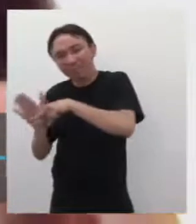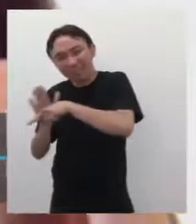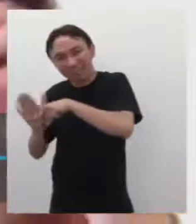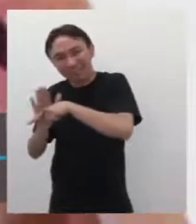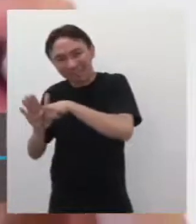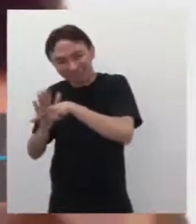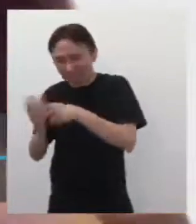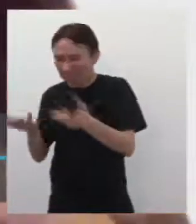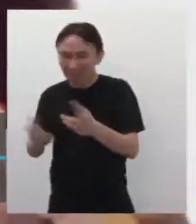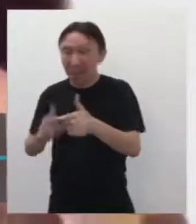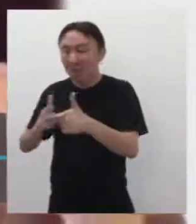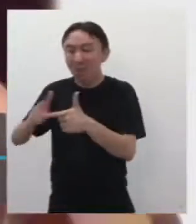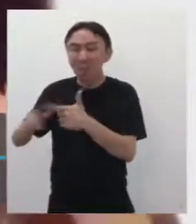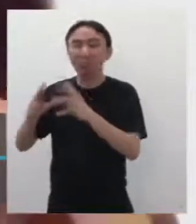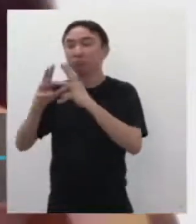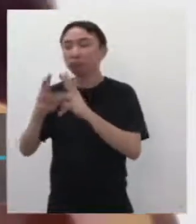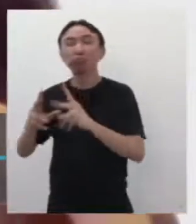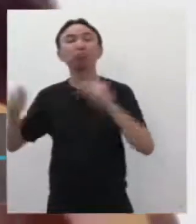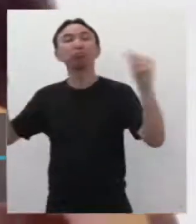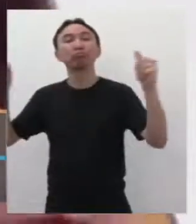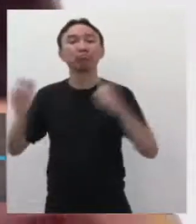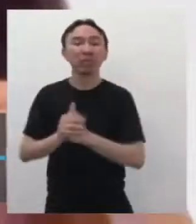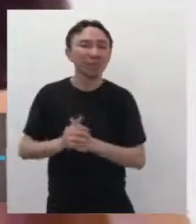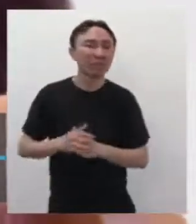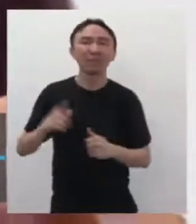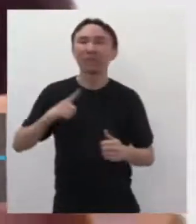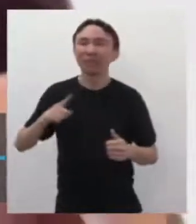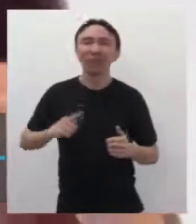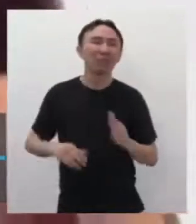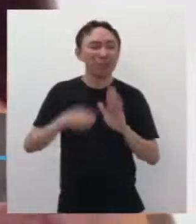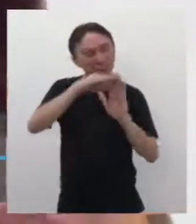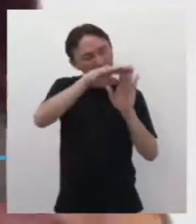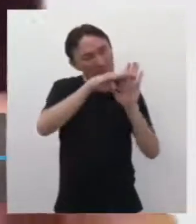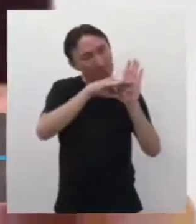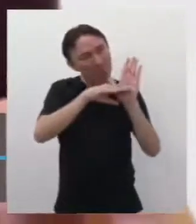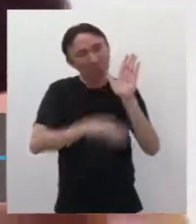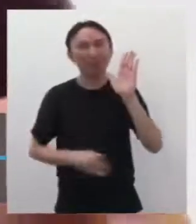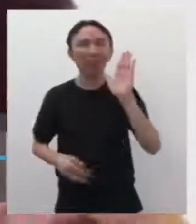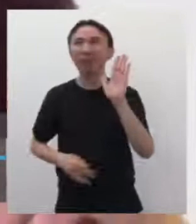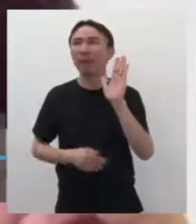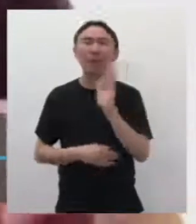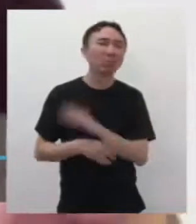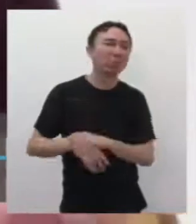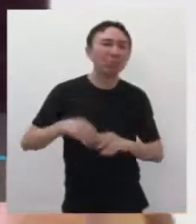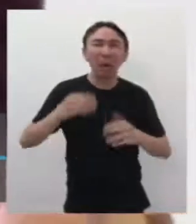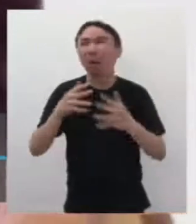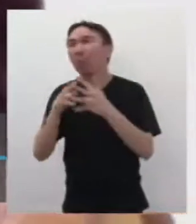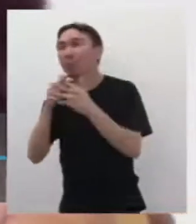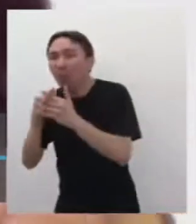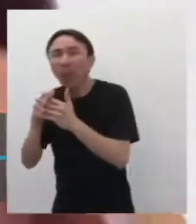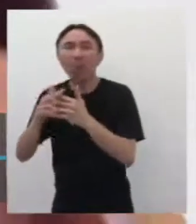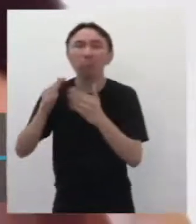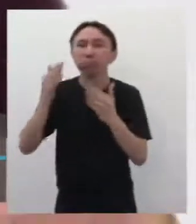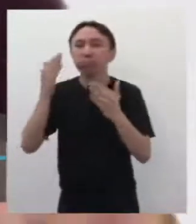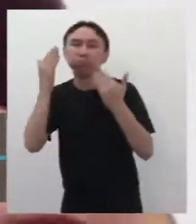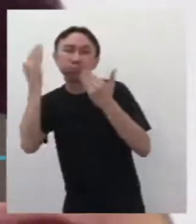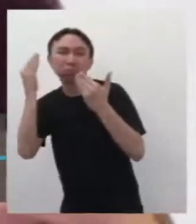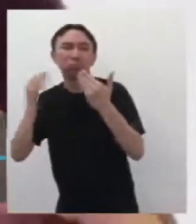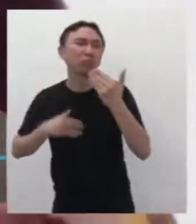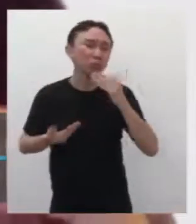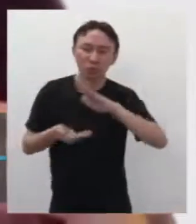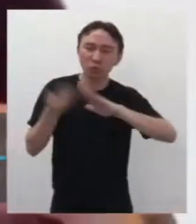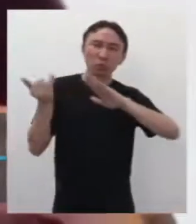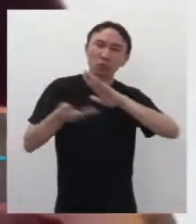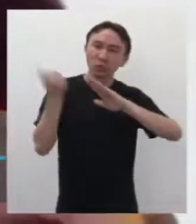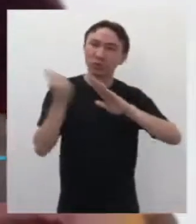problemas, né? Resolução em conjunto de listas, tirar dúvidas, desenvolver projetos na sala de aula, a partir